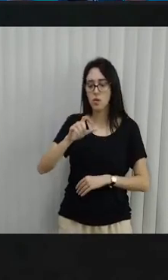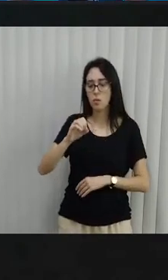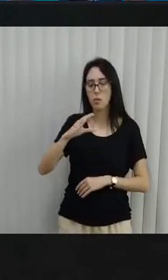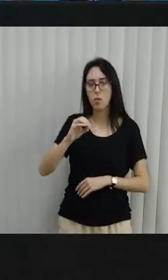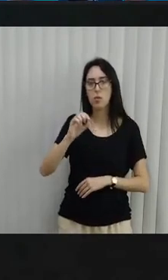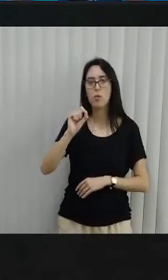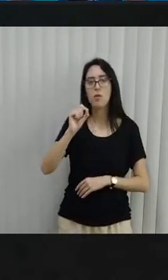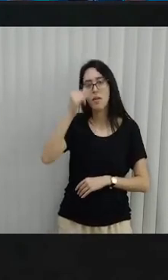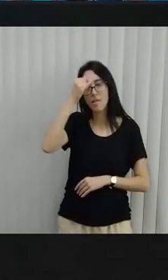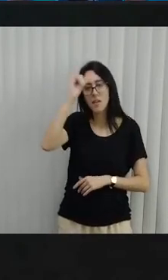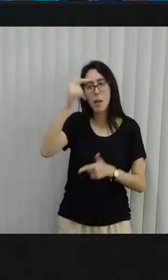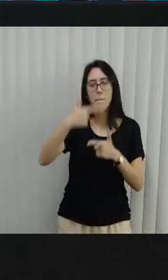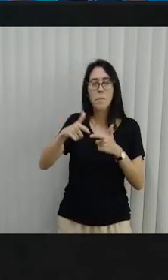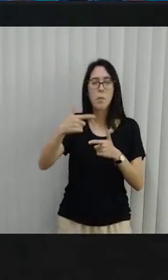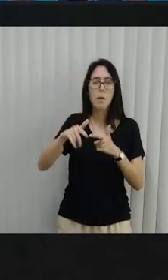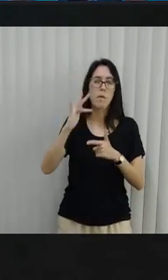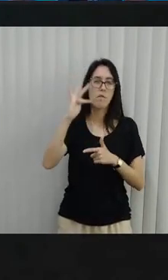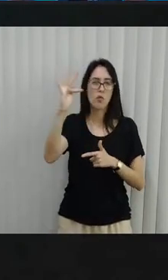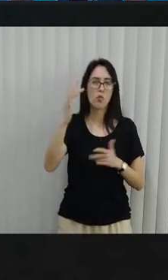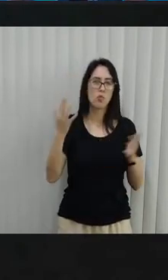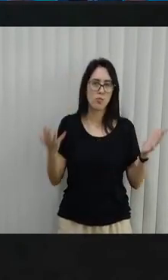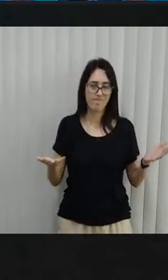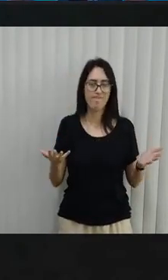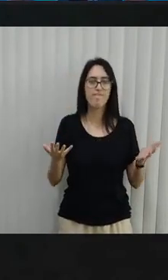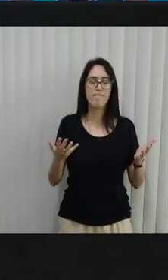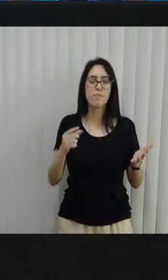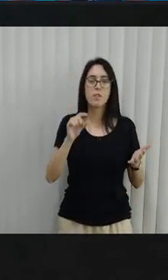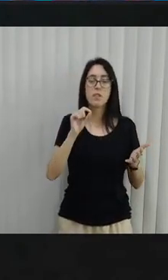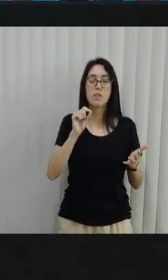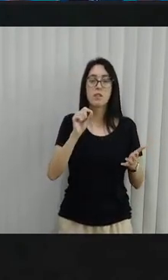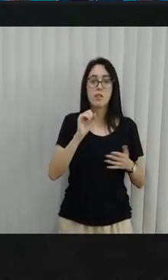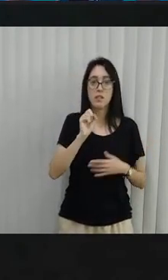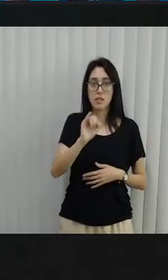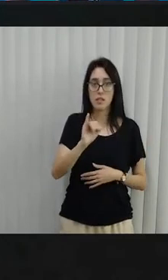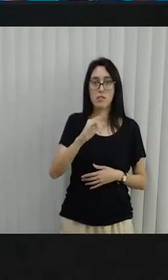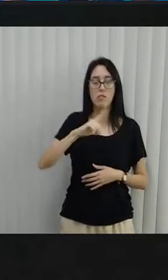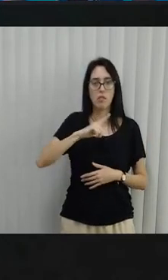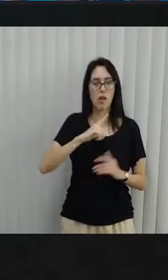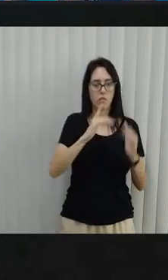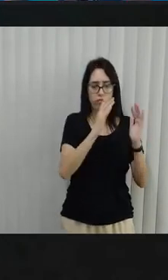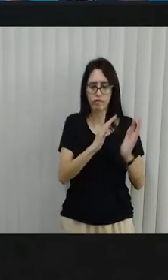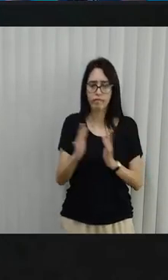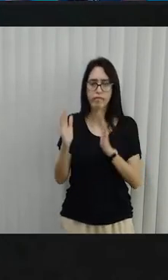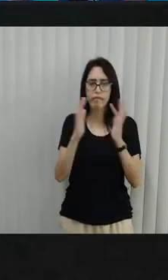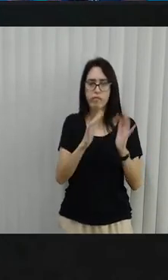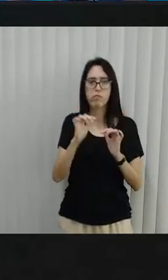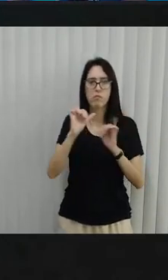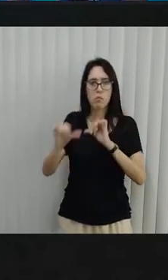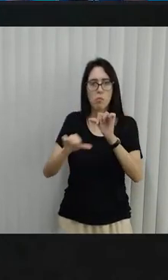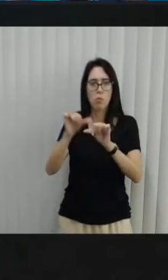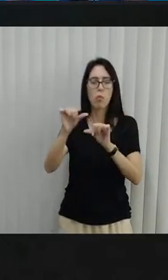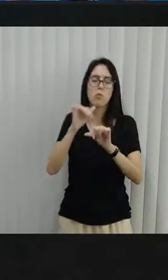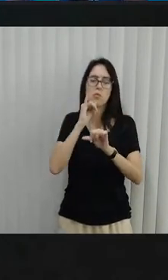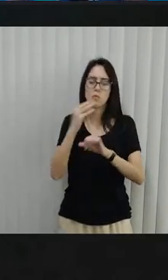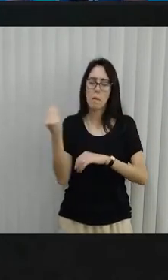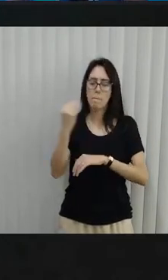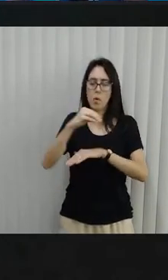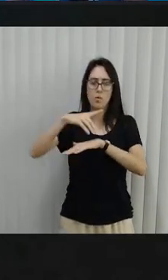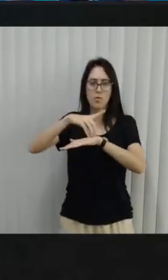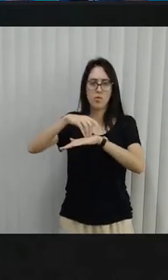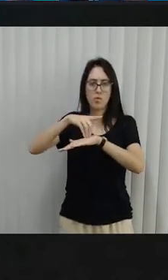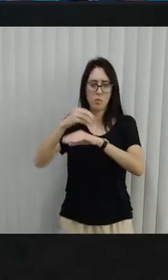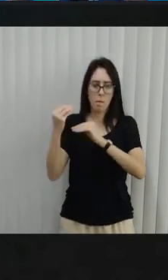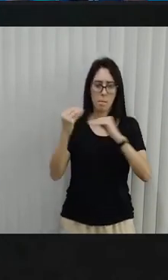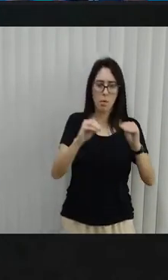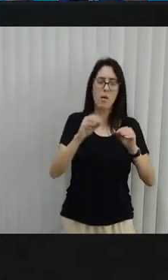bugs no futuro, né? Provavelmente, à medida com que o código for evoluindo, aí o Gui vai colocar mais coisa, colocar o Dino, por exemplo, e aí a gente vai